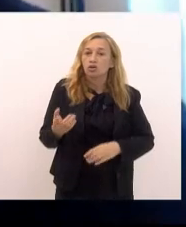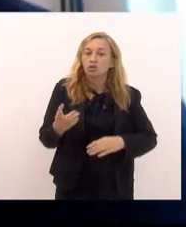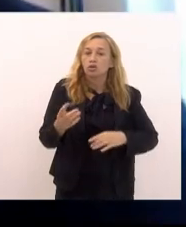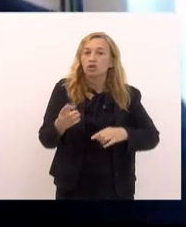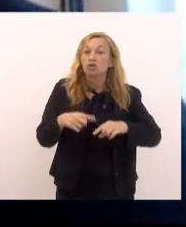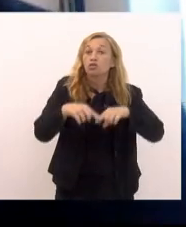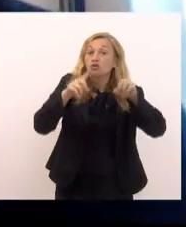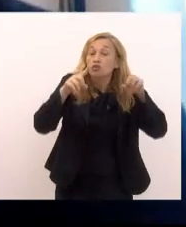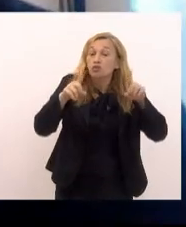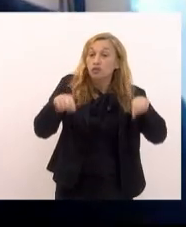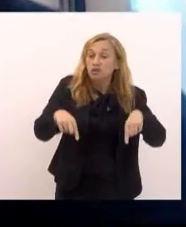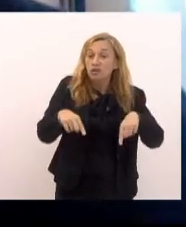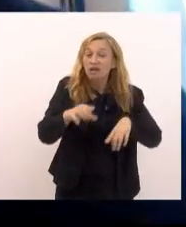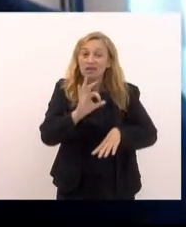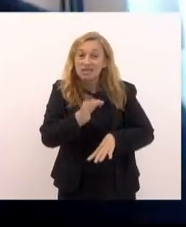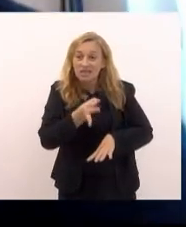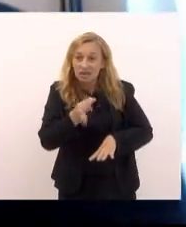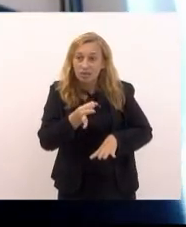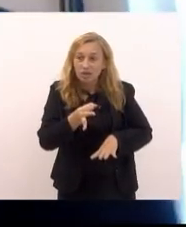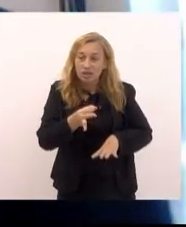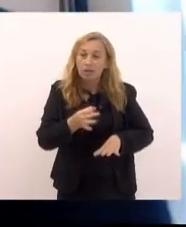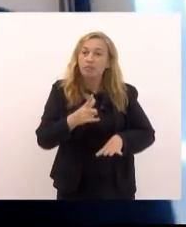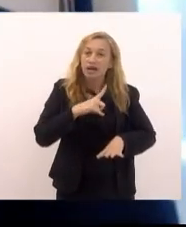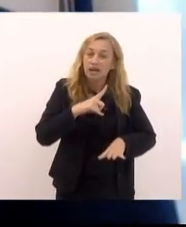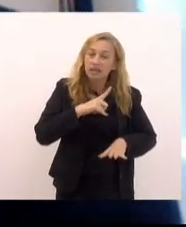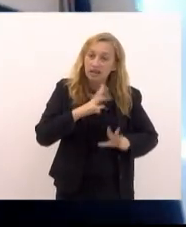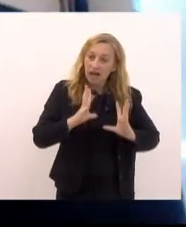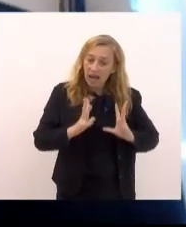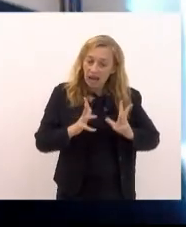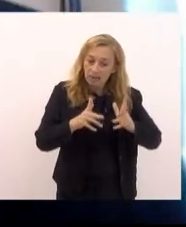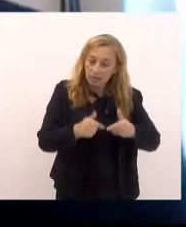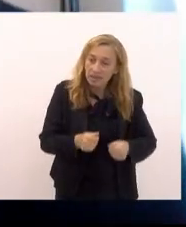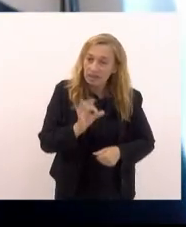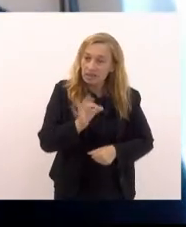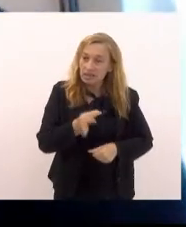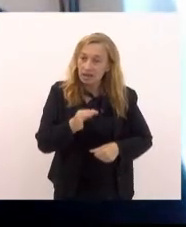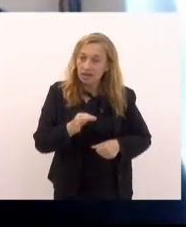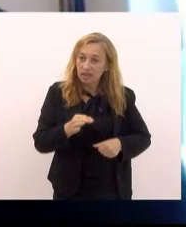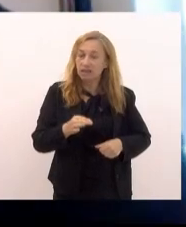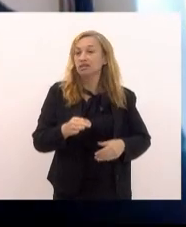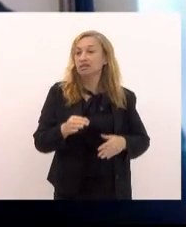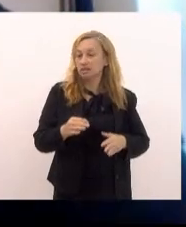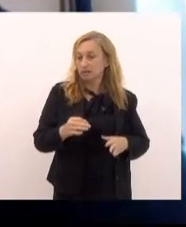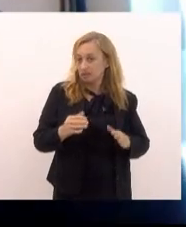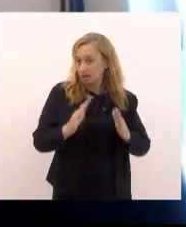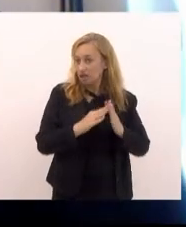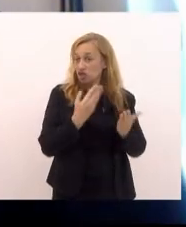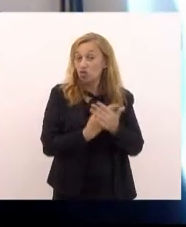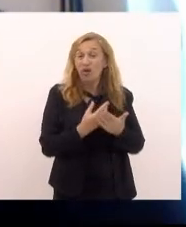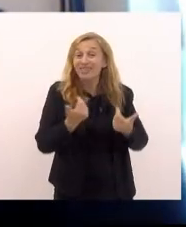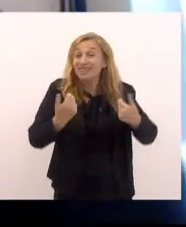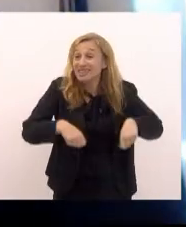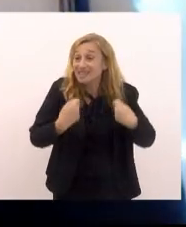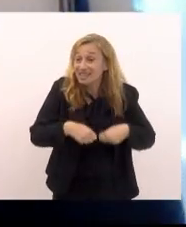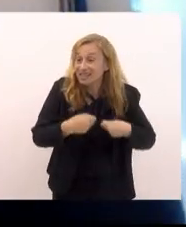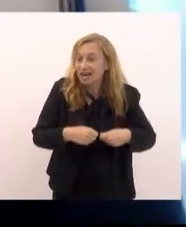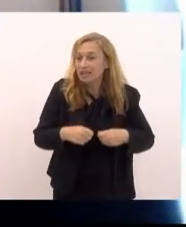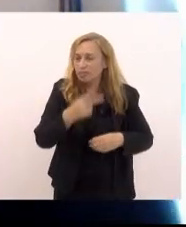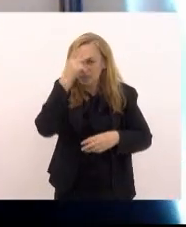garantir a limpeza das salas de aula entre os turnos de estudantes, então tinham carência de